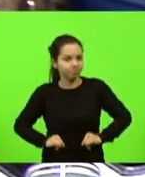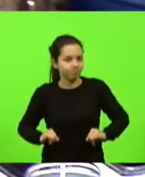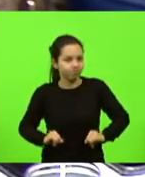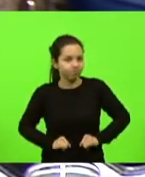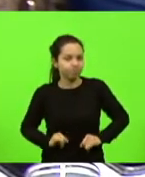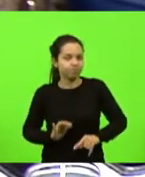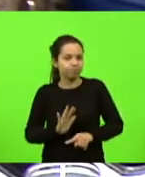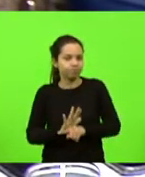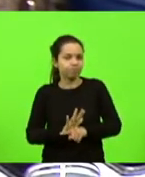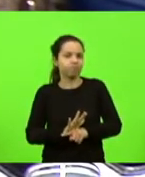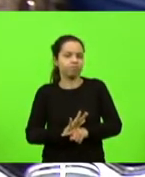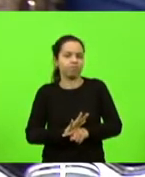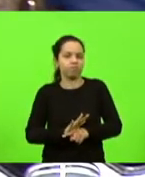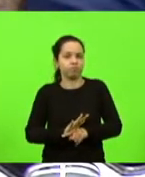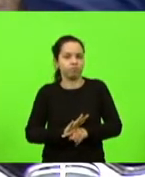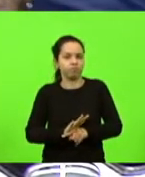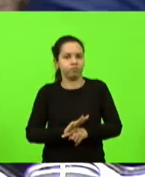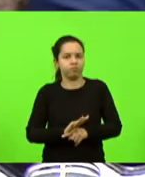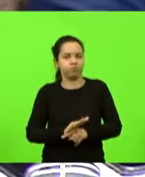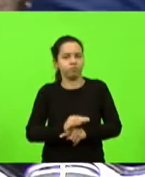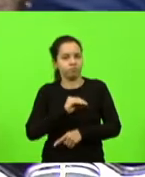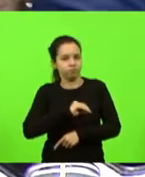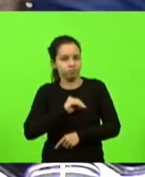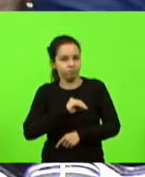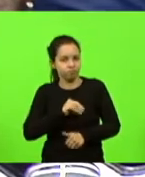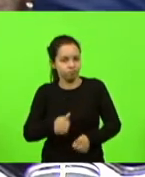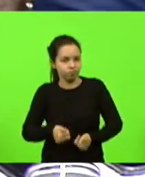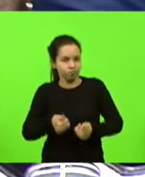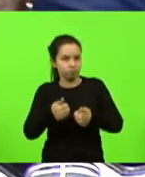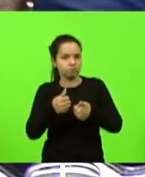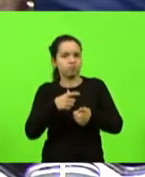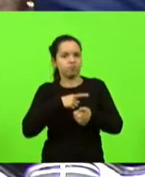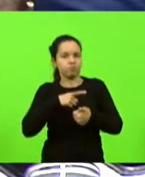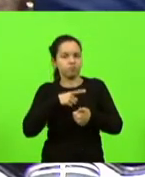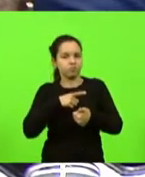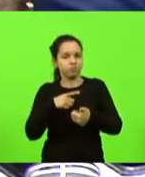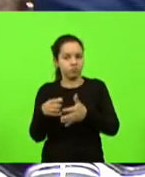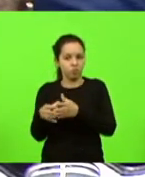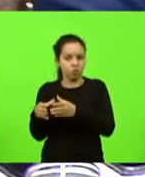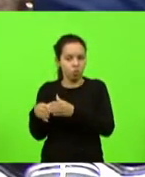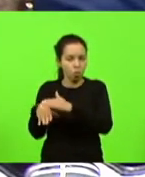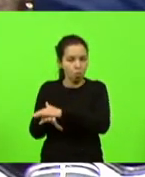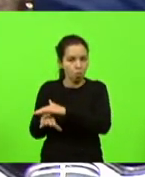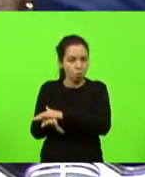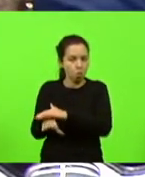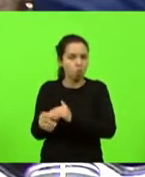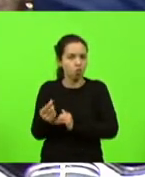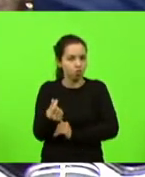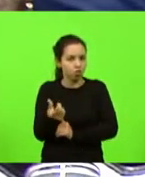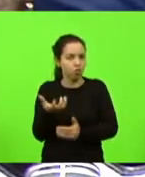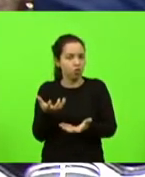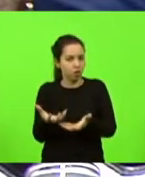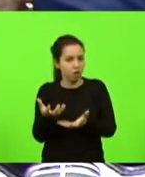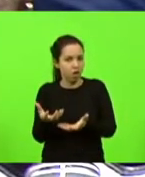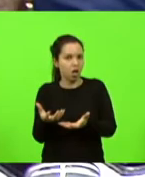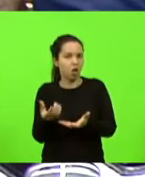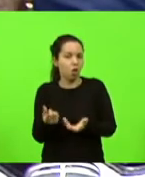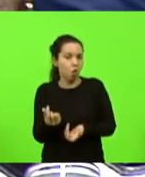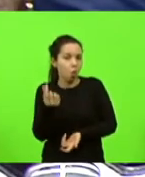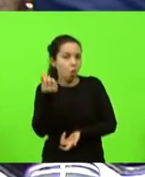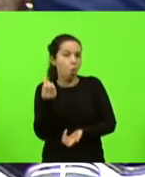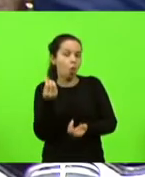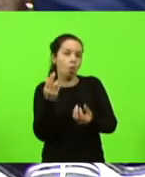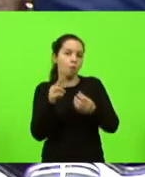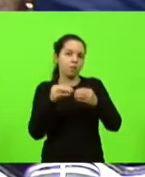sustentar os seus negócios e que tem um sócio ali oculto que leva dinheiro, quer ele tenha lucro ou prejuízo, que é o